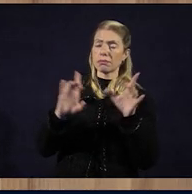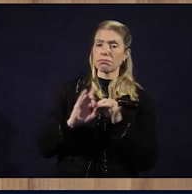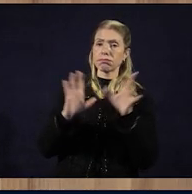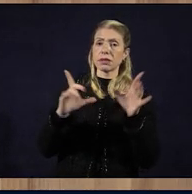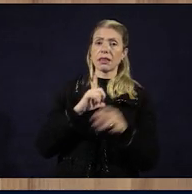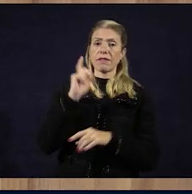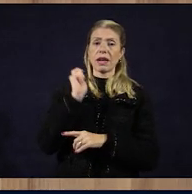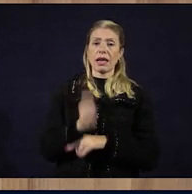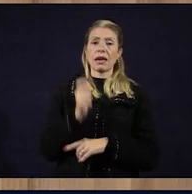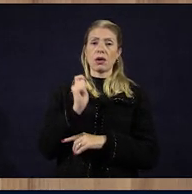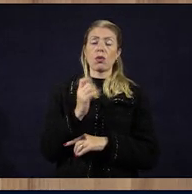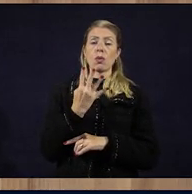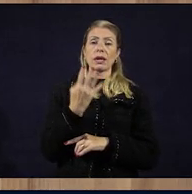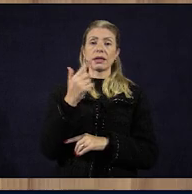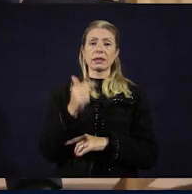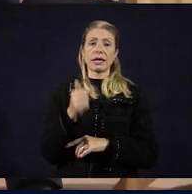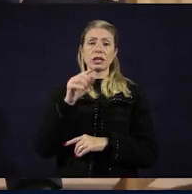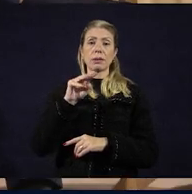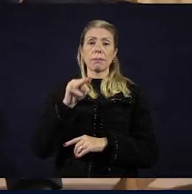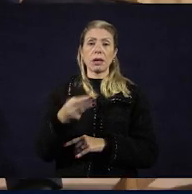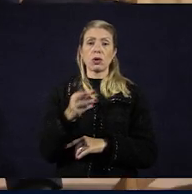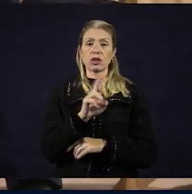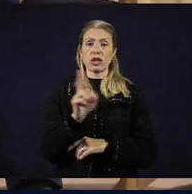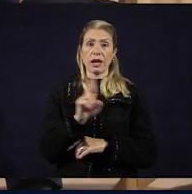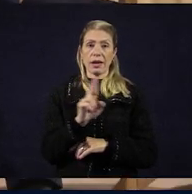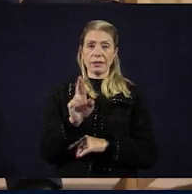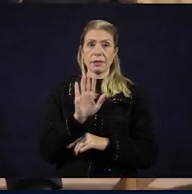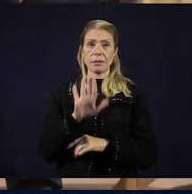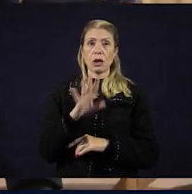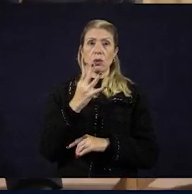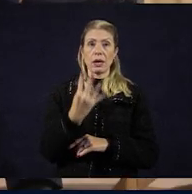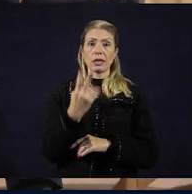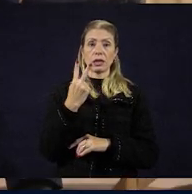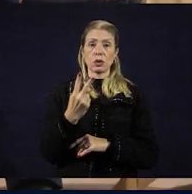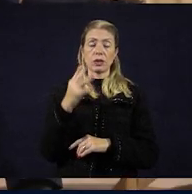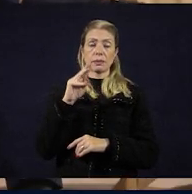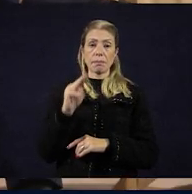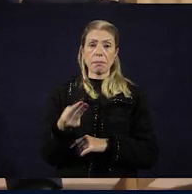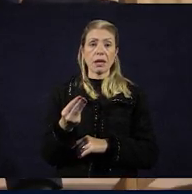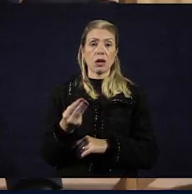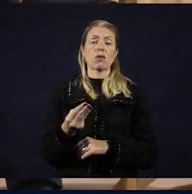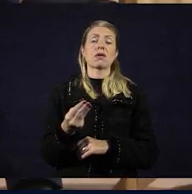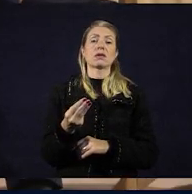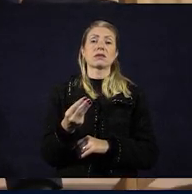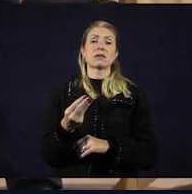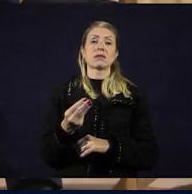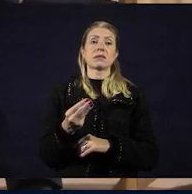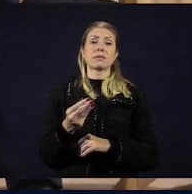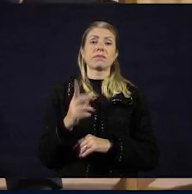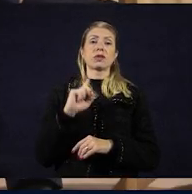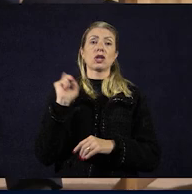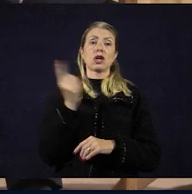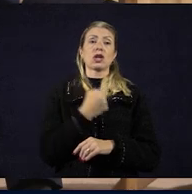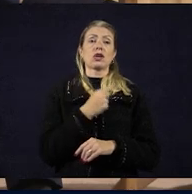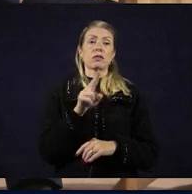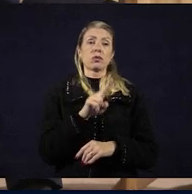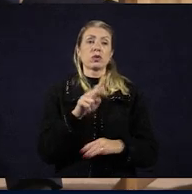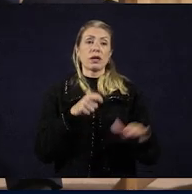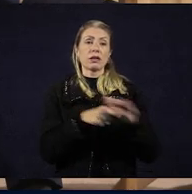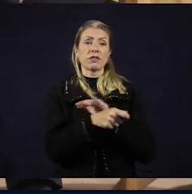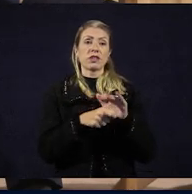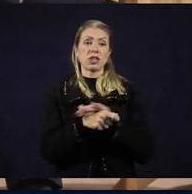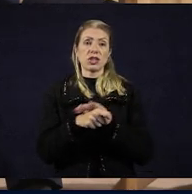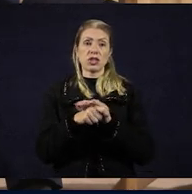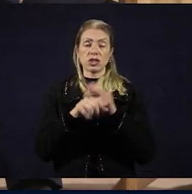47 bilhões de reais 42 bilhões nós teremos para para investir nos próximos anos